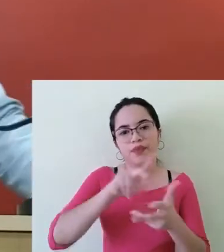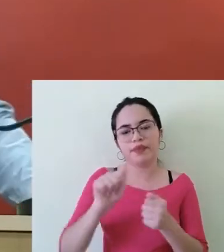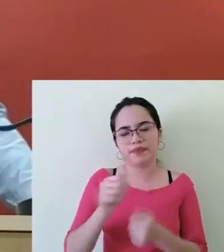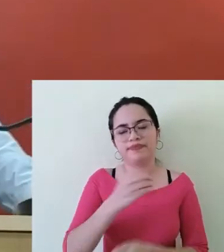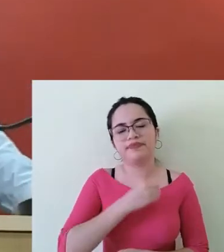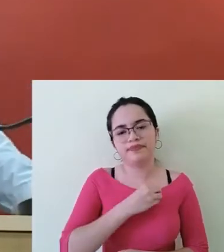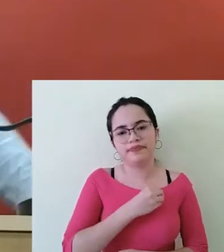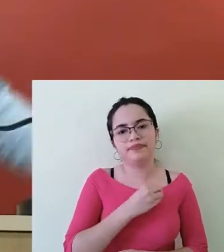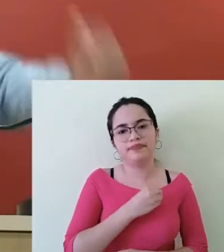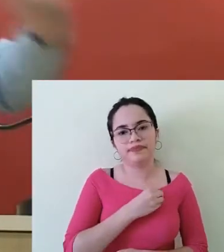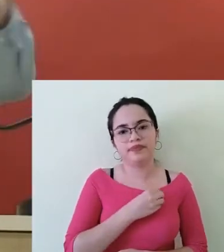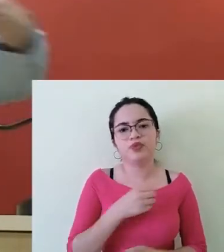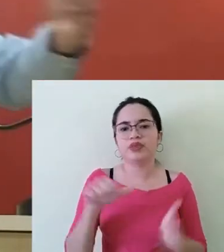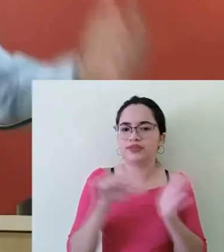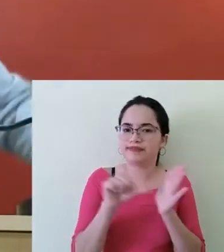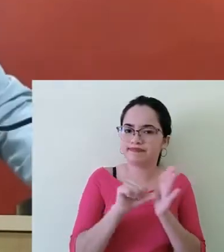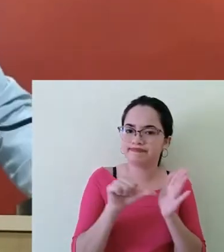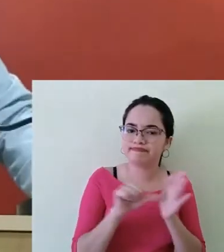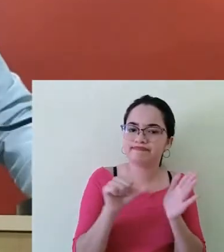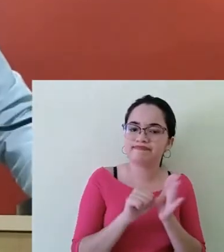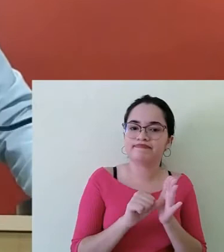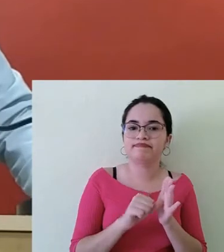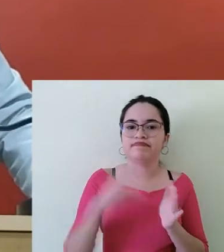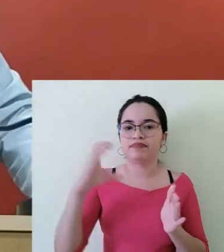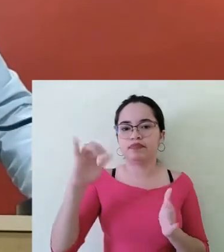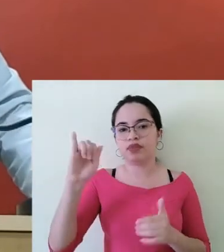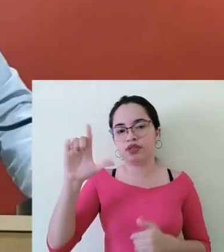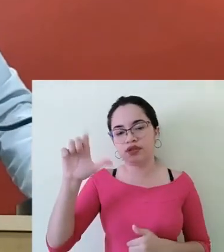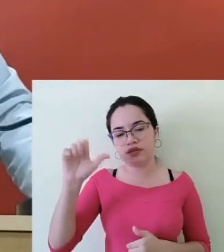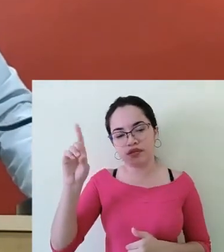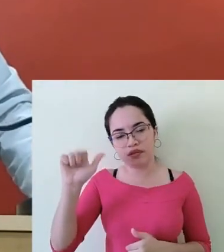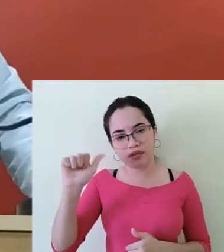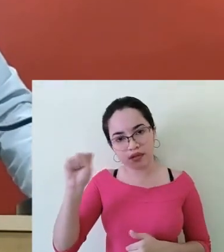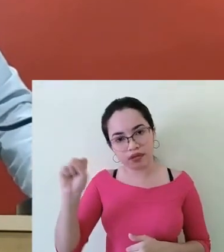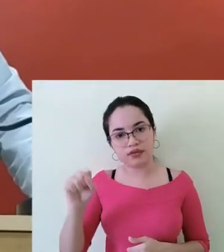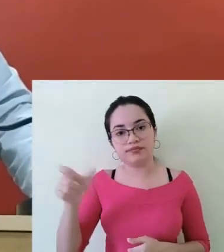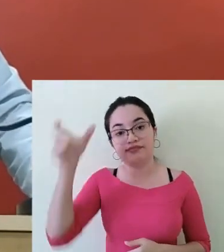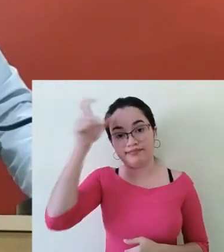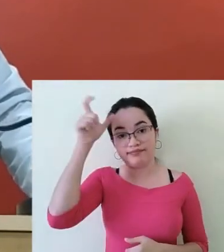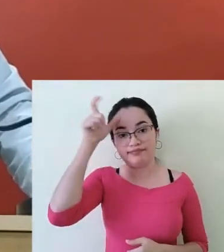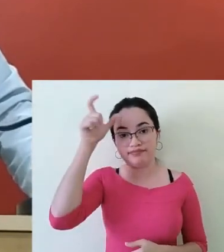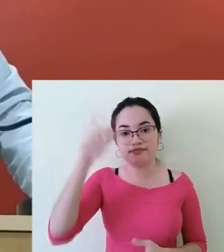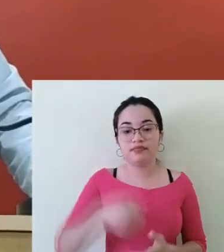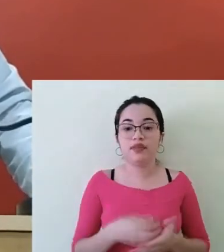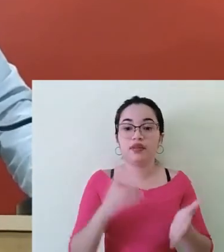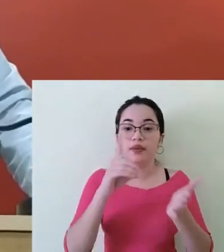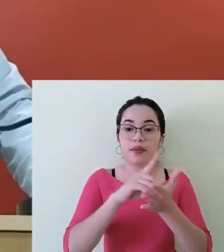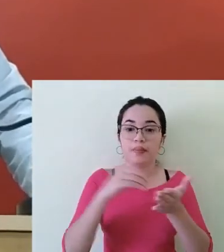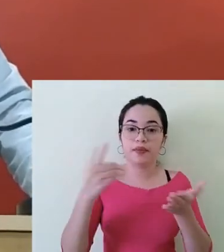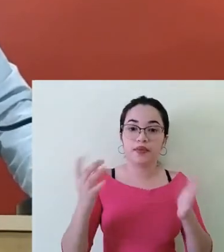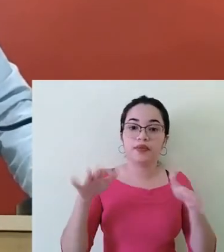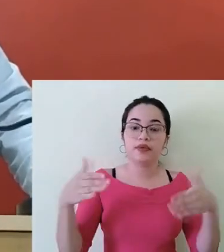mundo pecaminoso, com as tentações e ciladas de Satanás. A